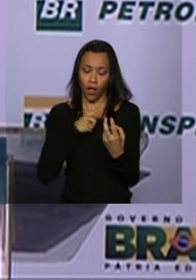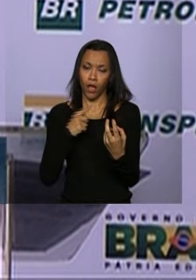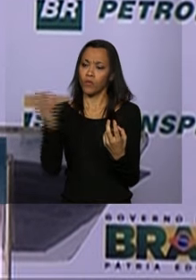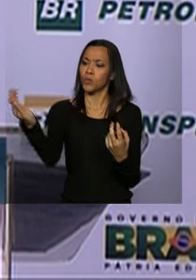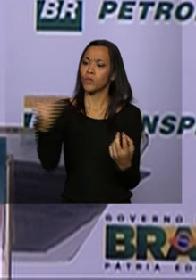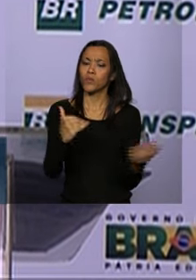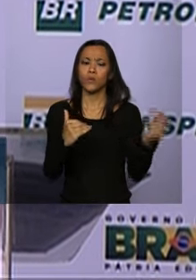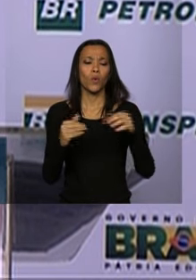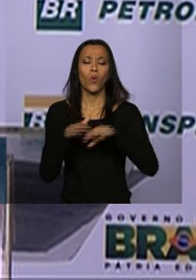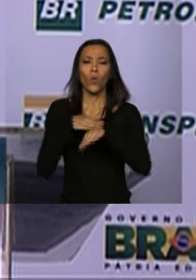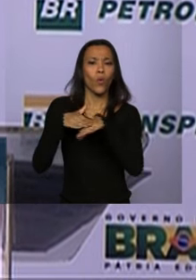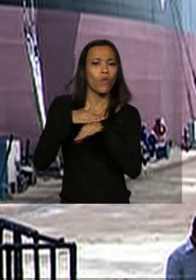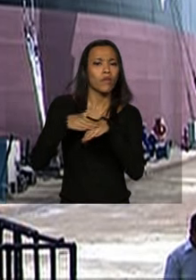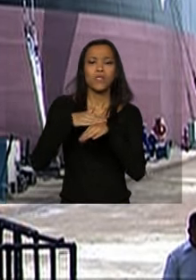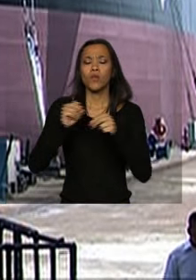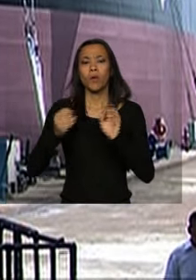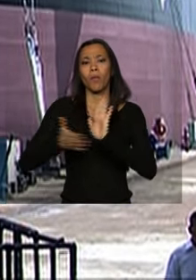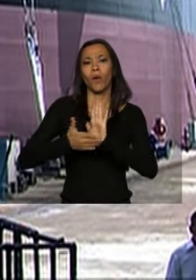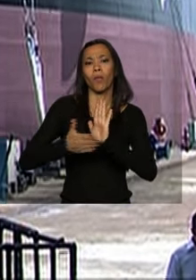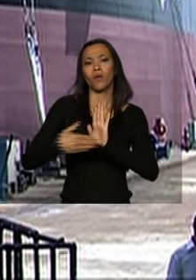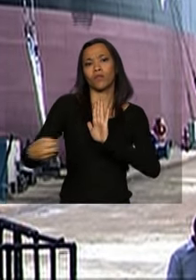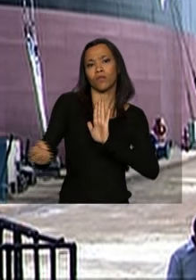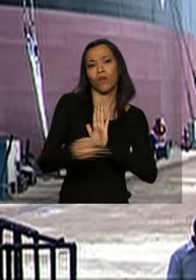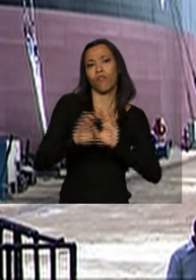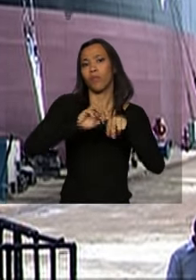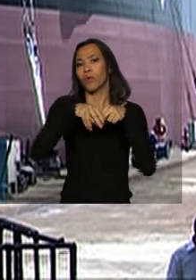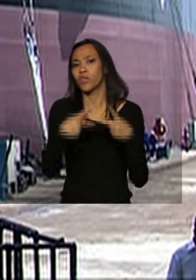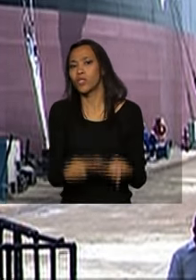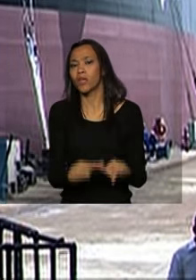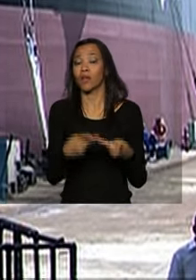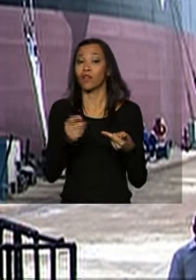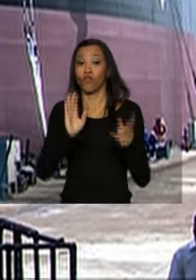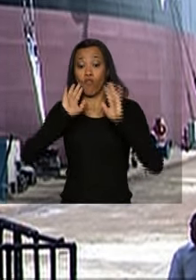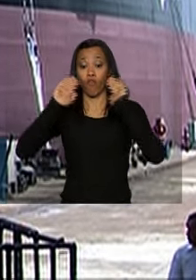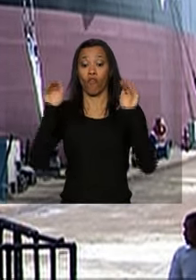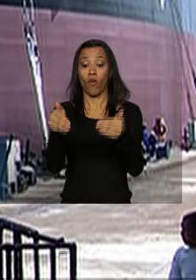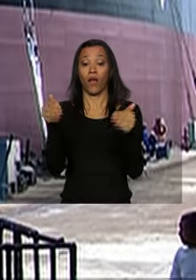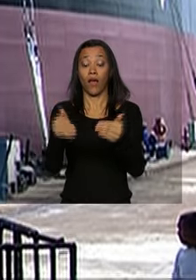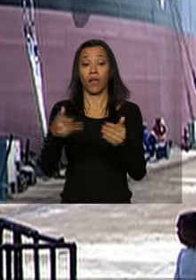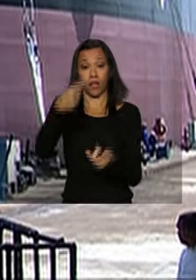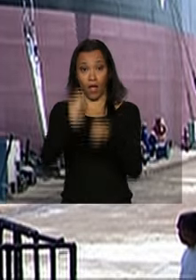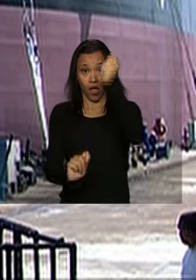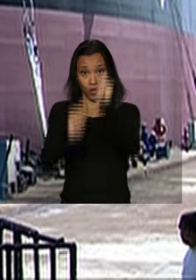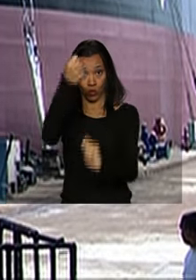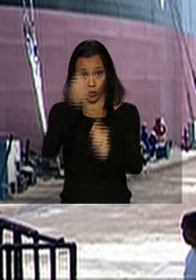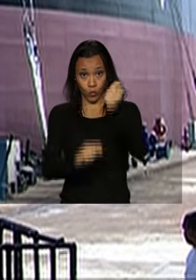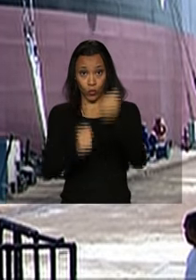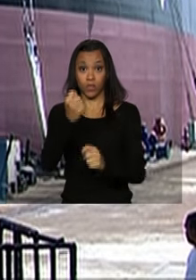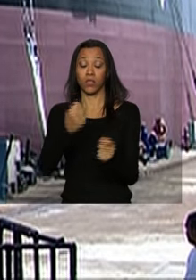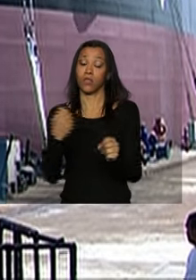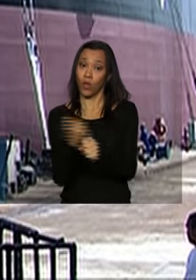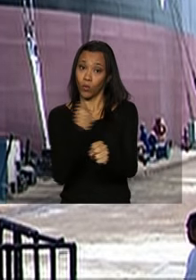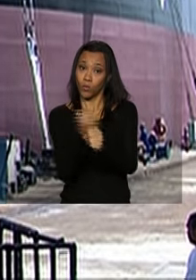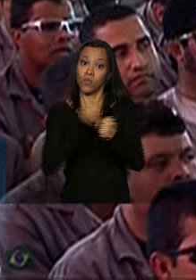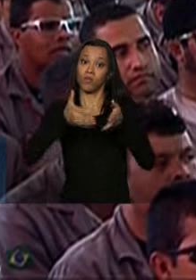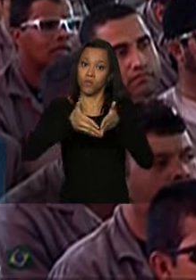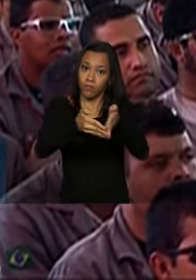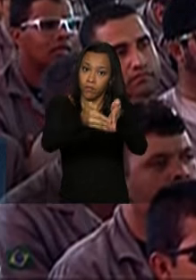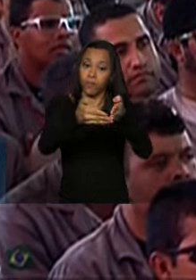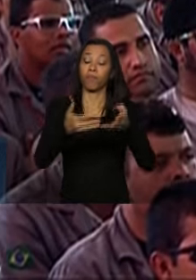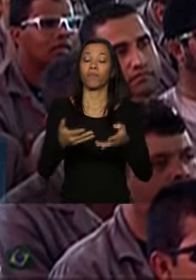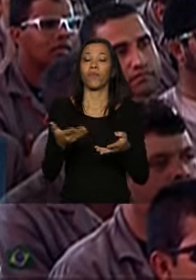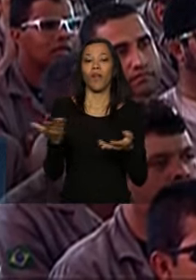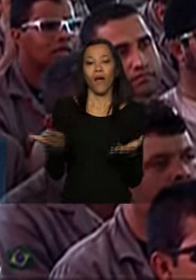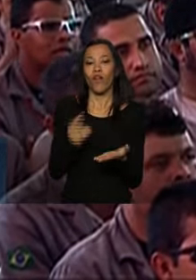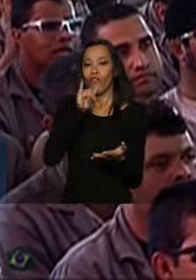para estudar novos projetos para a nossa indústria e para o nosso segmento. Presidenta Dilma, Vossa Excelência é